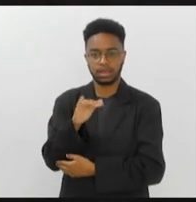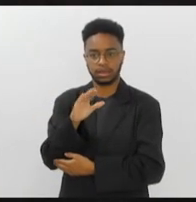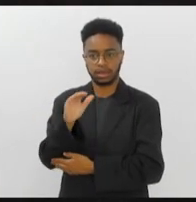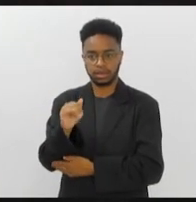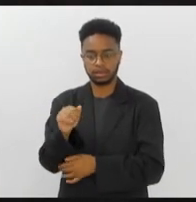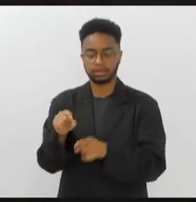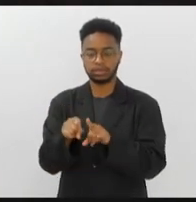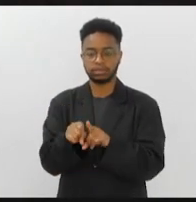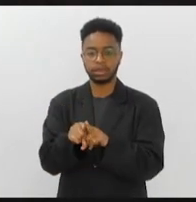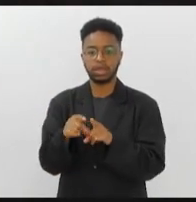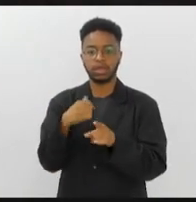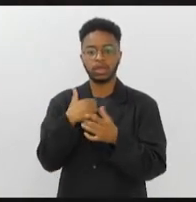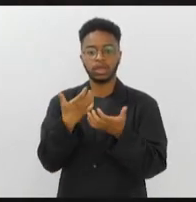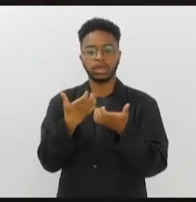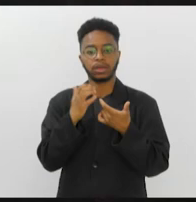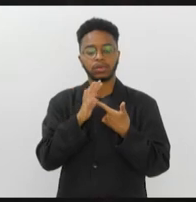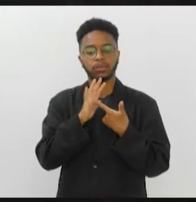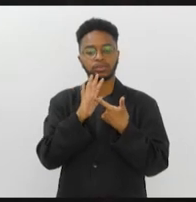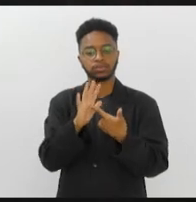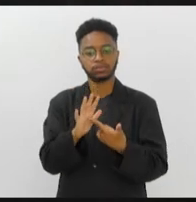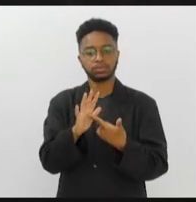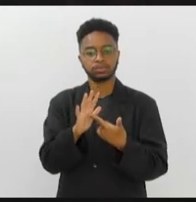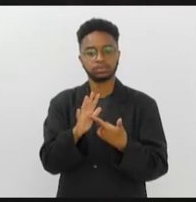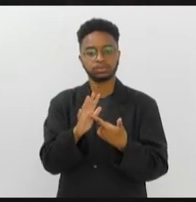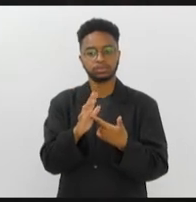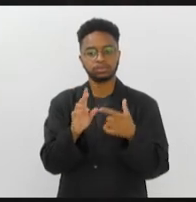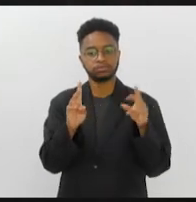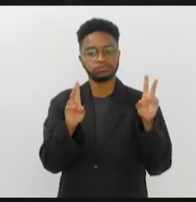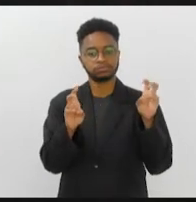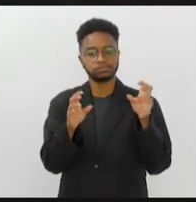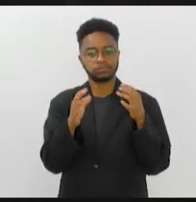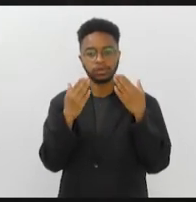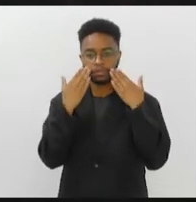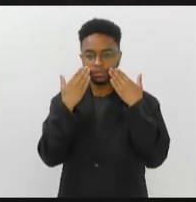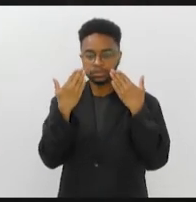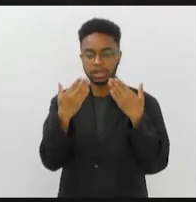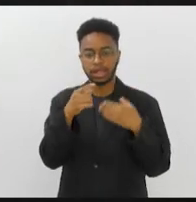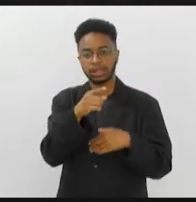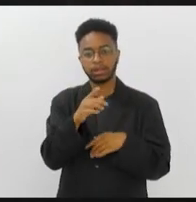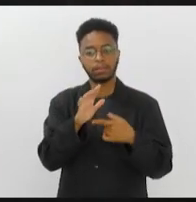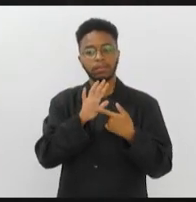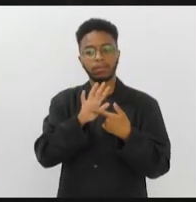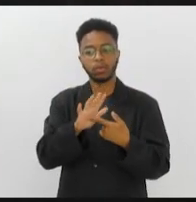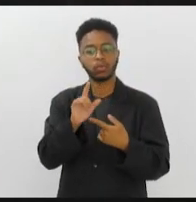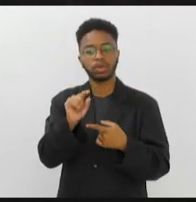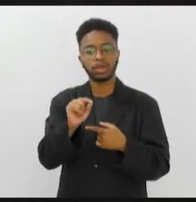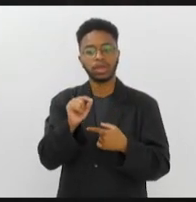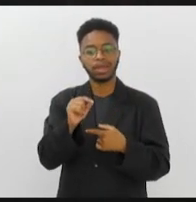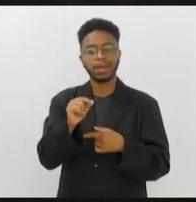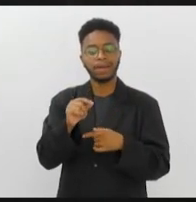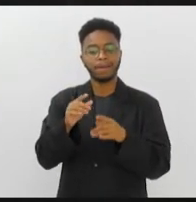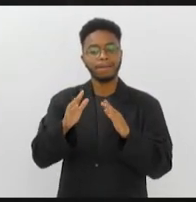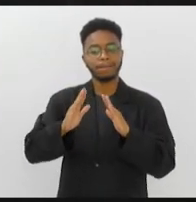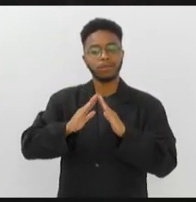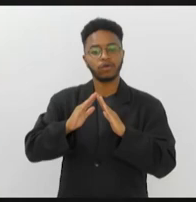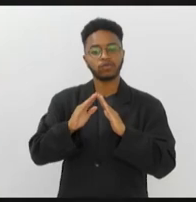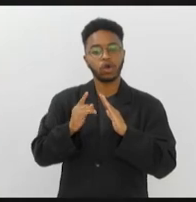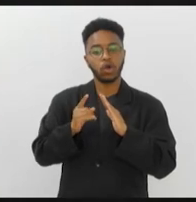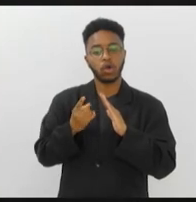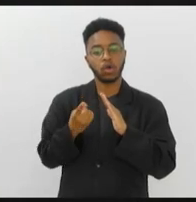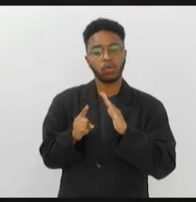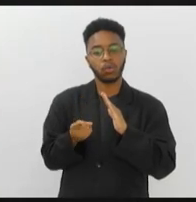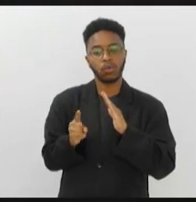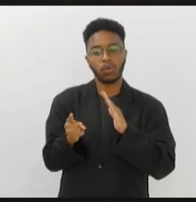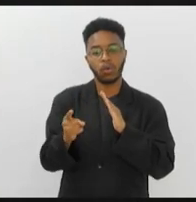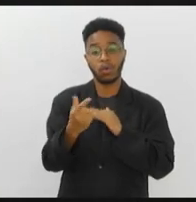destacar um trecho da sua apresentação, quando ela nos lembra que ela morava a 11 quilômetros da sua cidade de